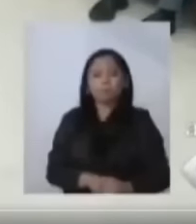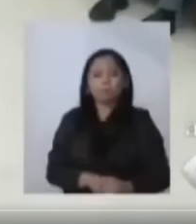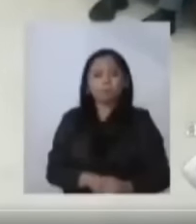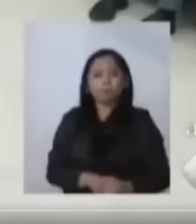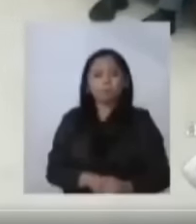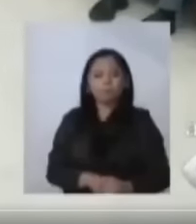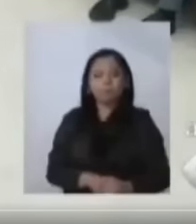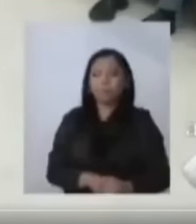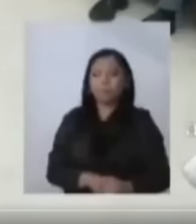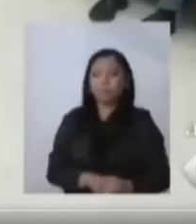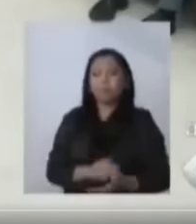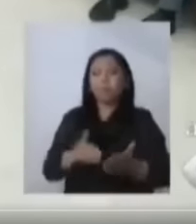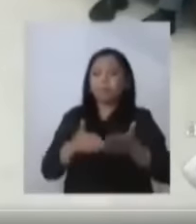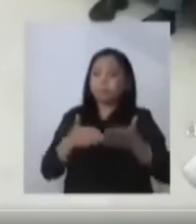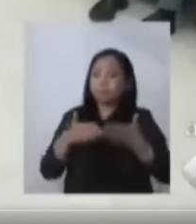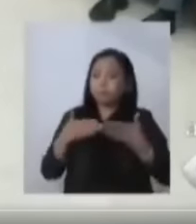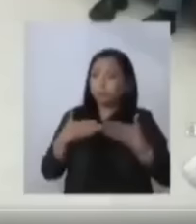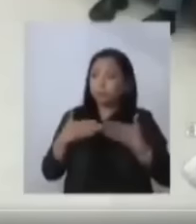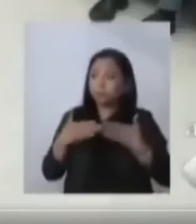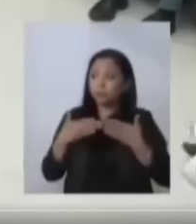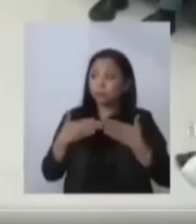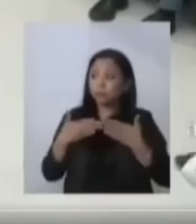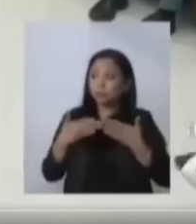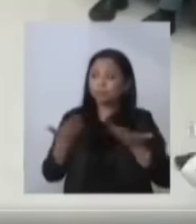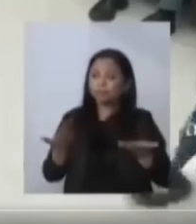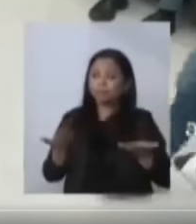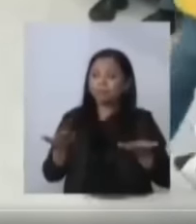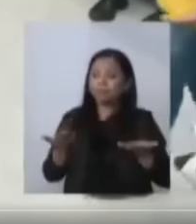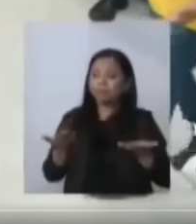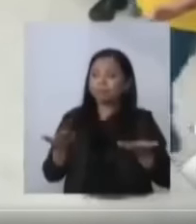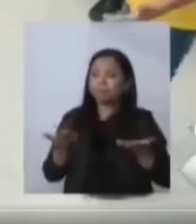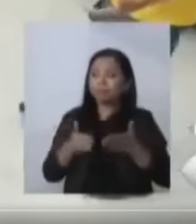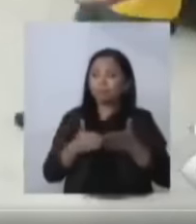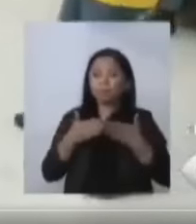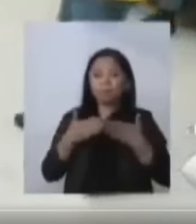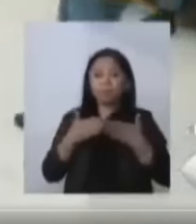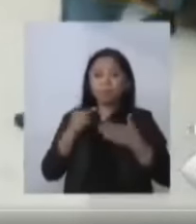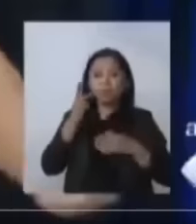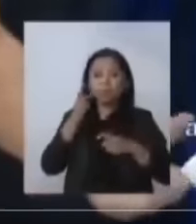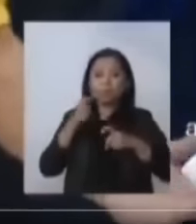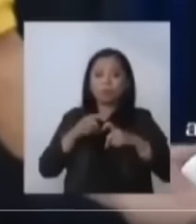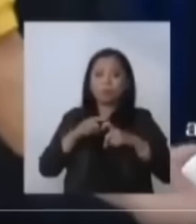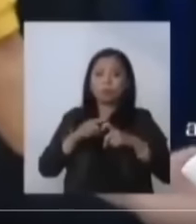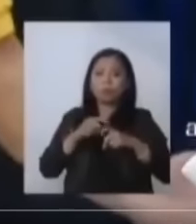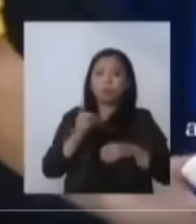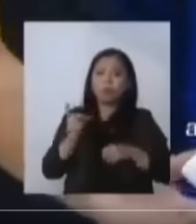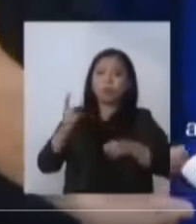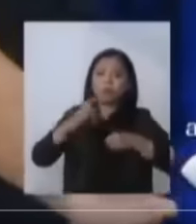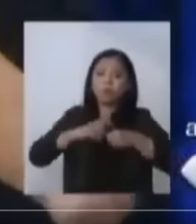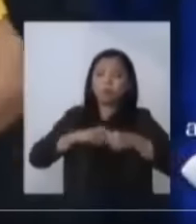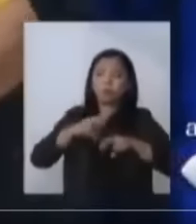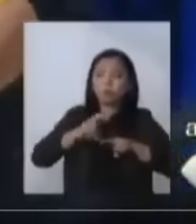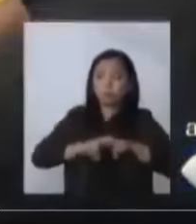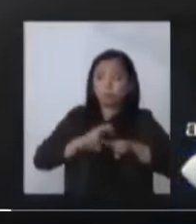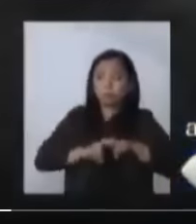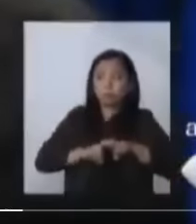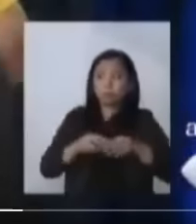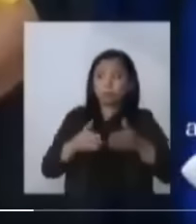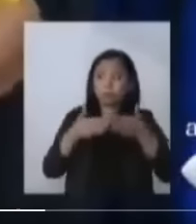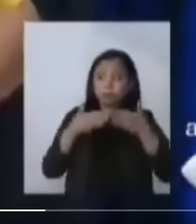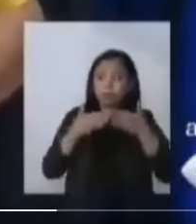diend por favor candidato por favor D pessoa por favor seu local e o candidato sinal